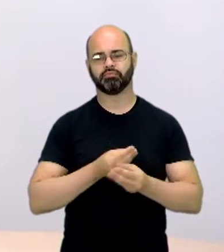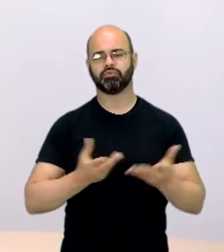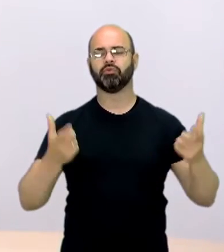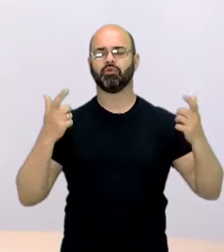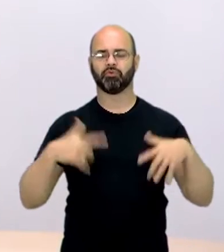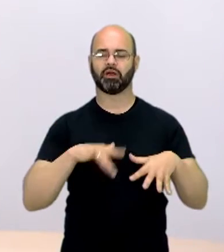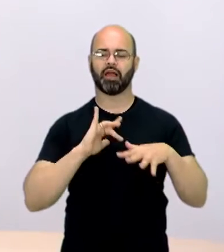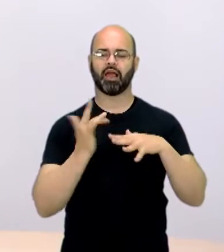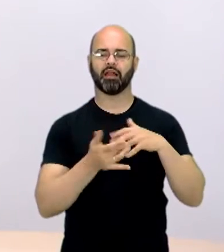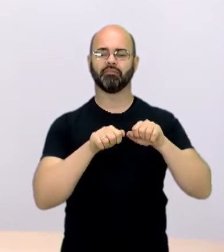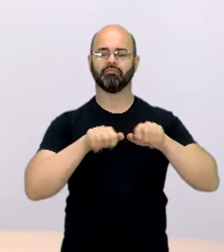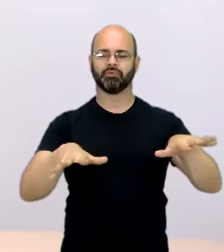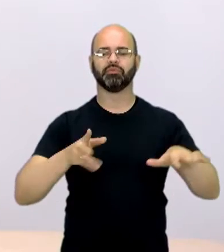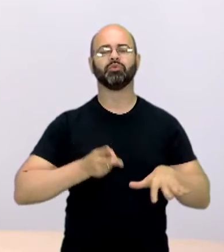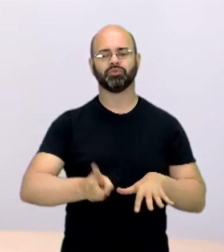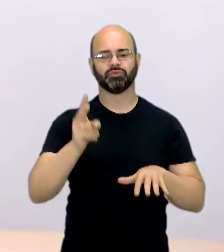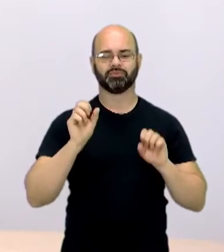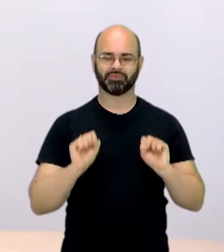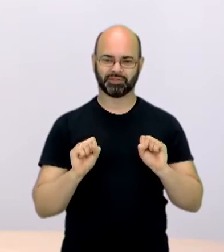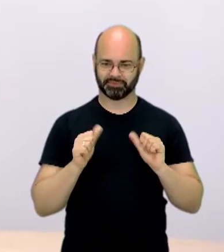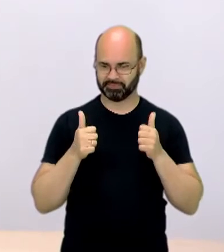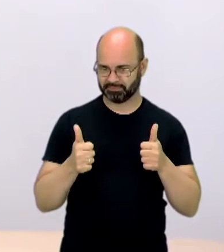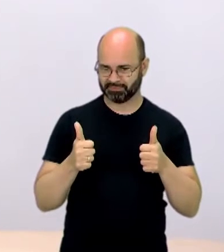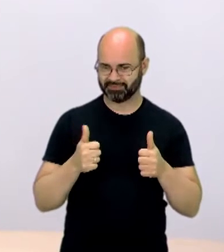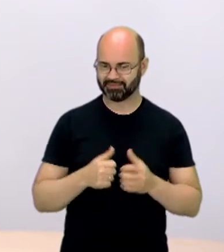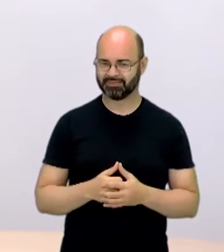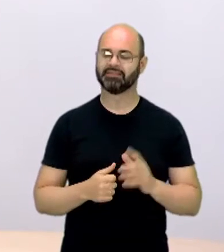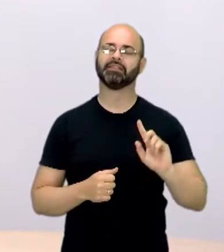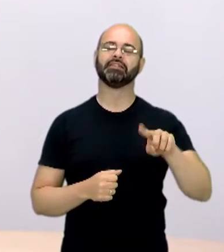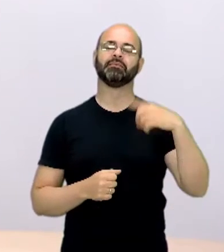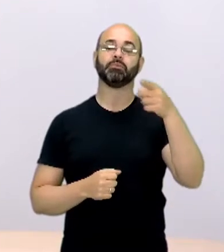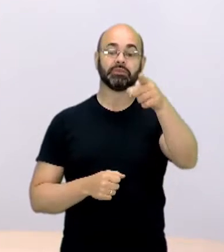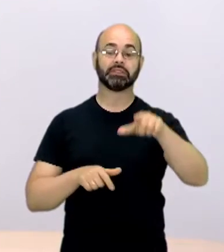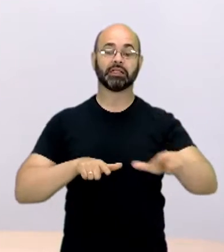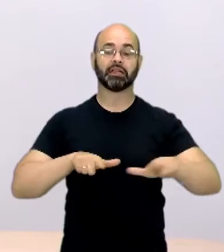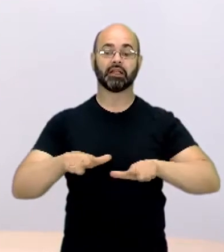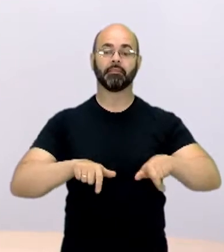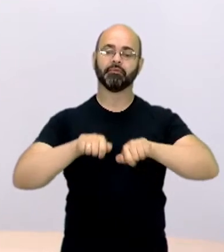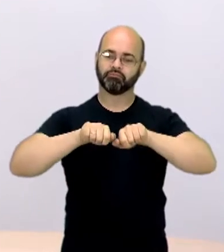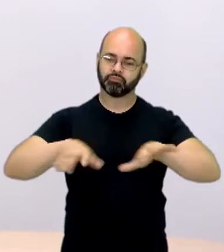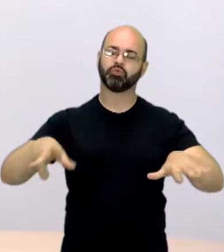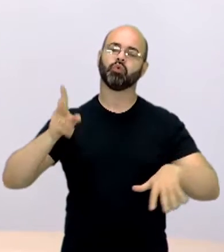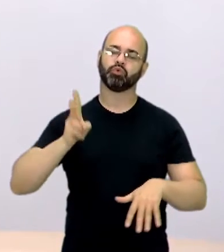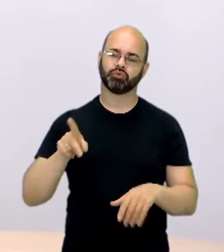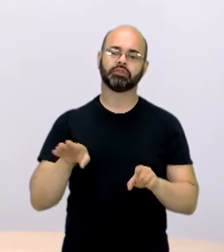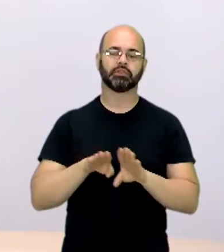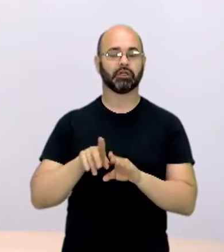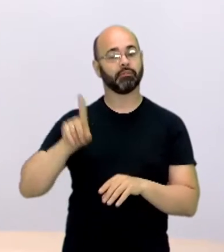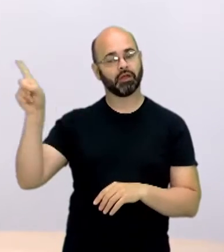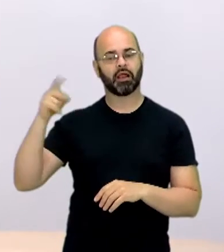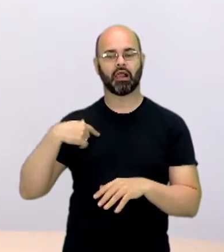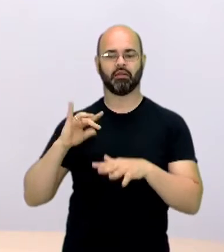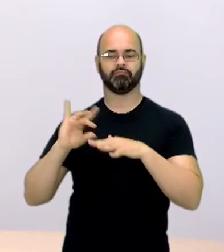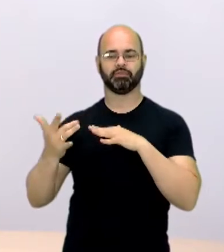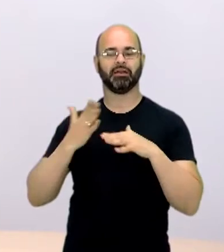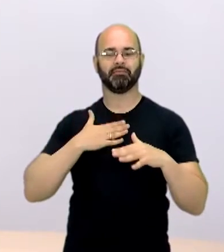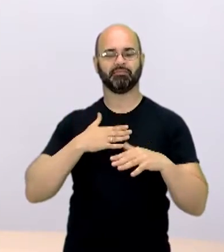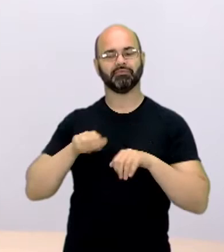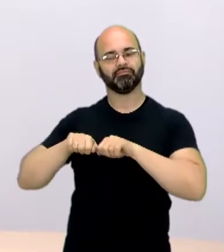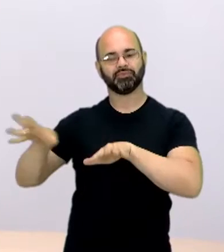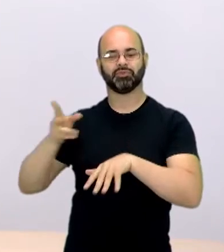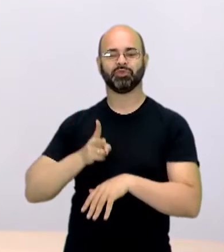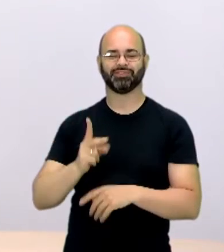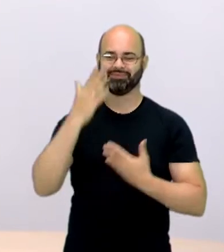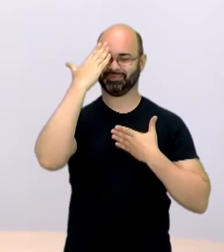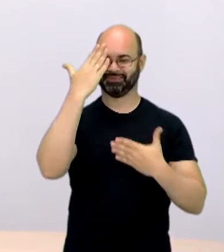Manda que a gente divulga, right? Depois eu vou repassar o seu trabalho e também divulgar lá na minha rede social. Thank you very much.